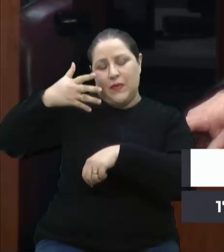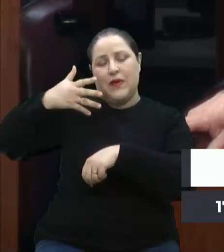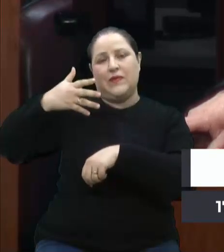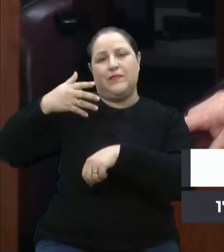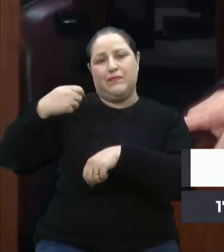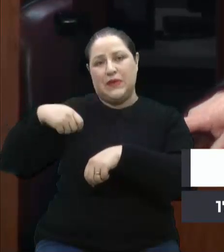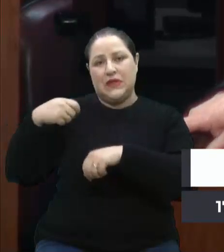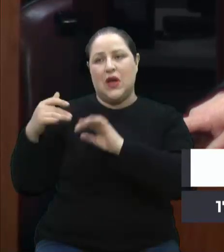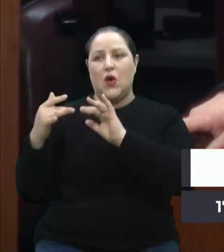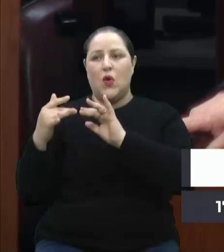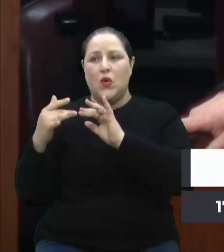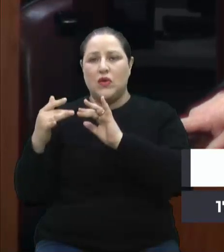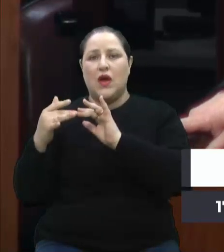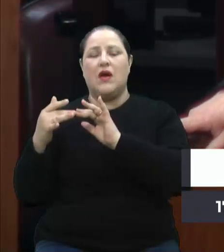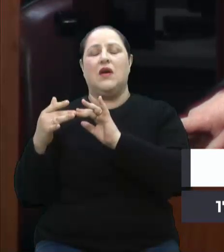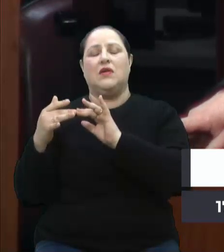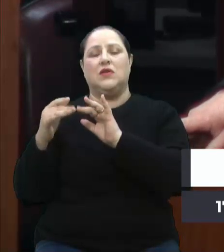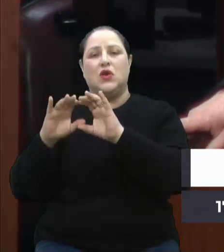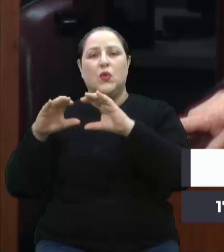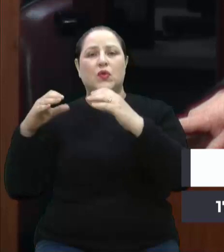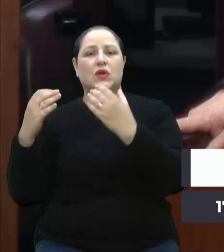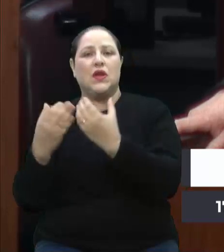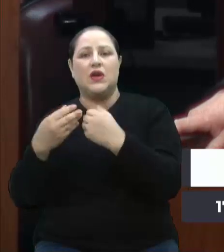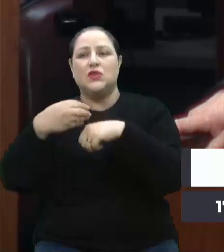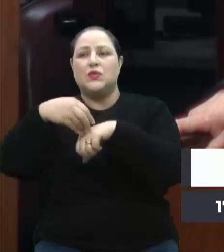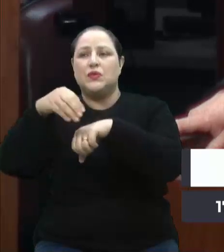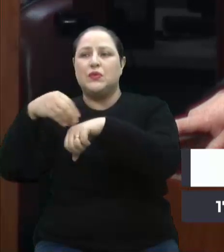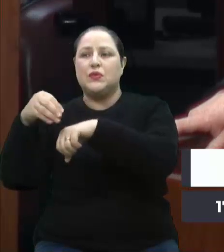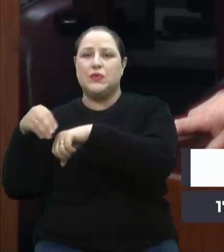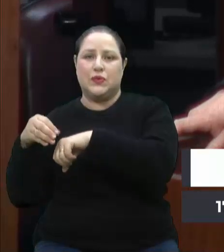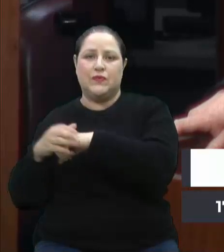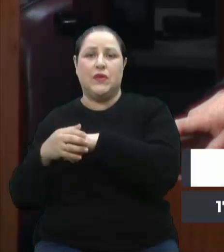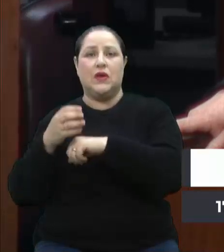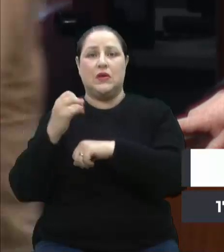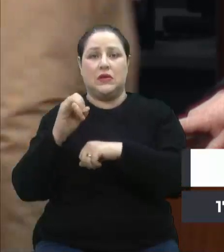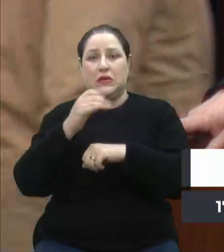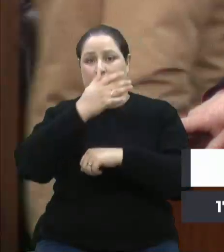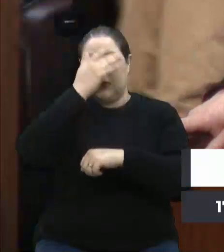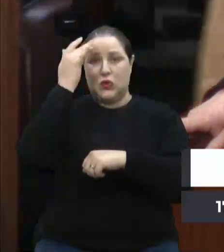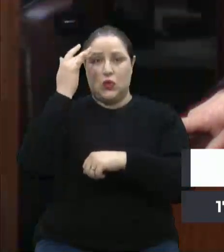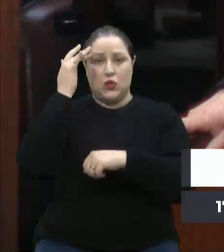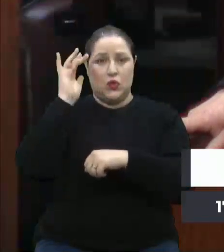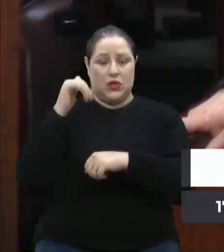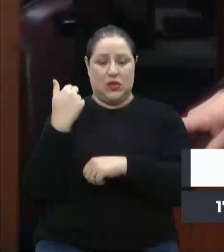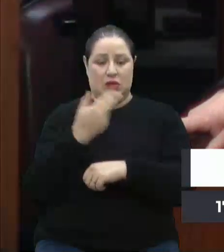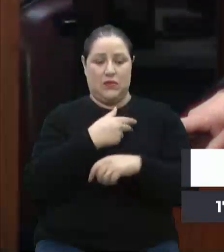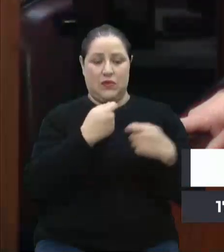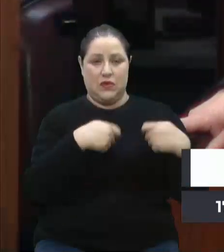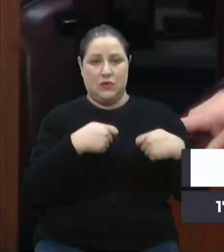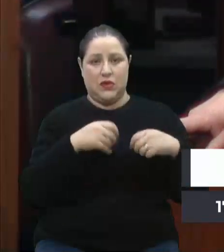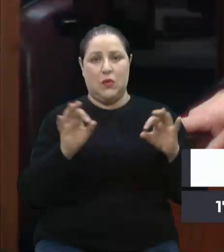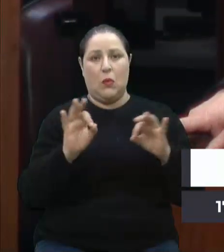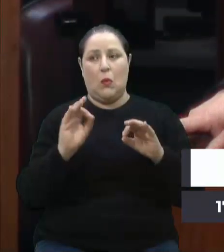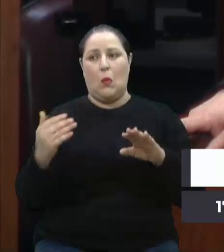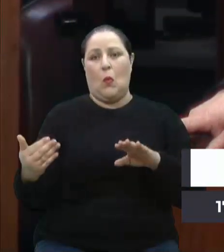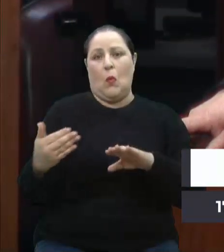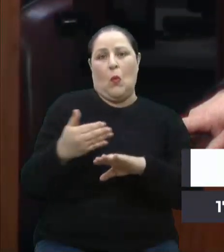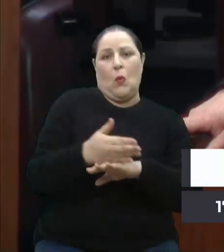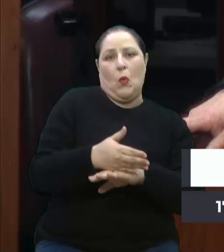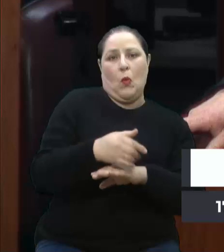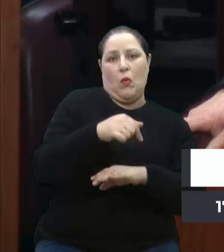nós temos que chegar nas pessoas se as pessoas não sabem que nós necessitamos elas não vão vir até nós